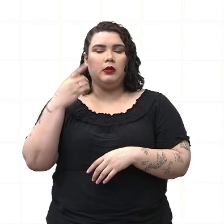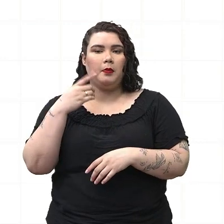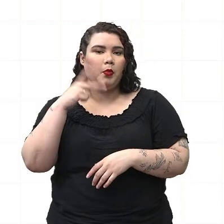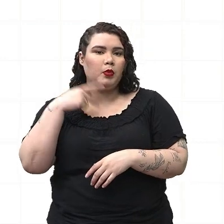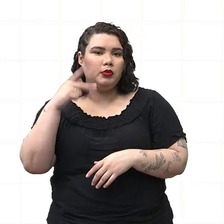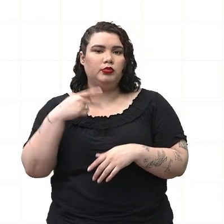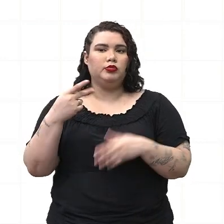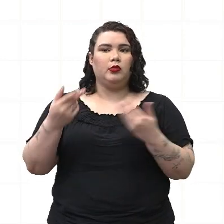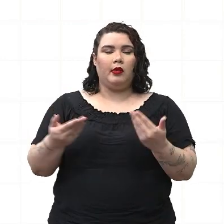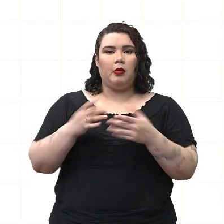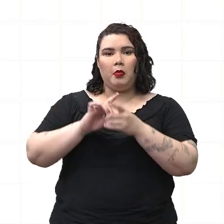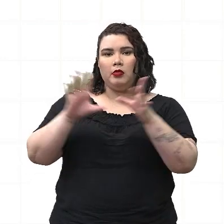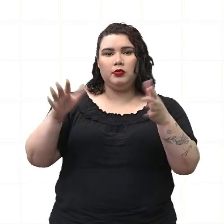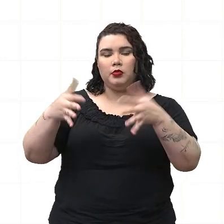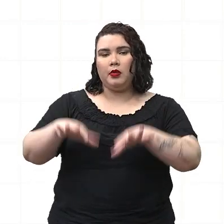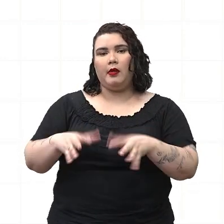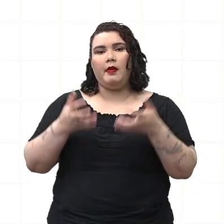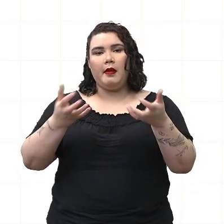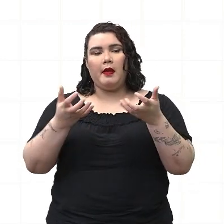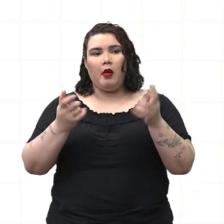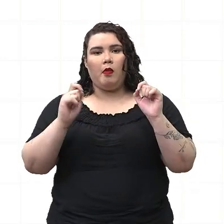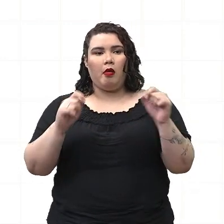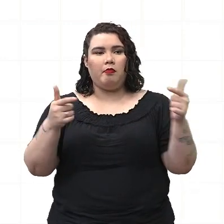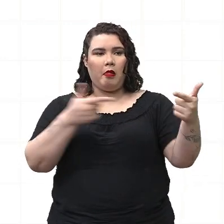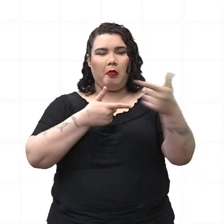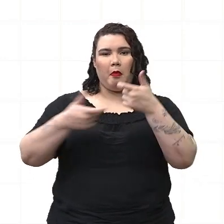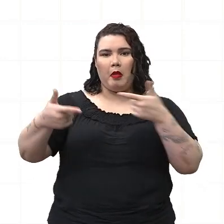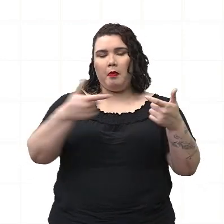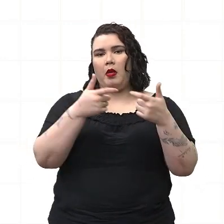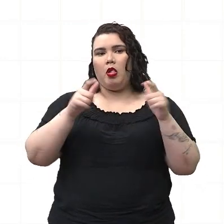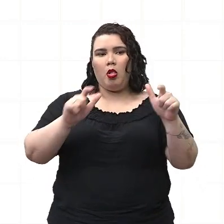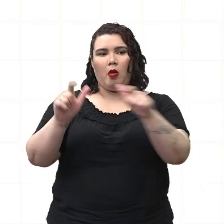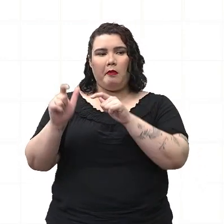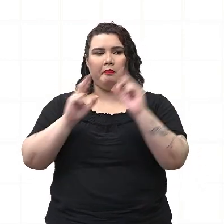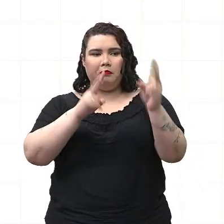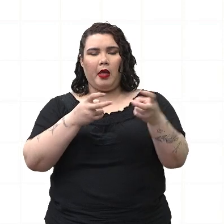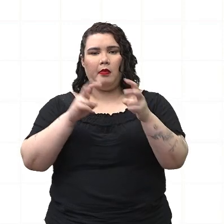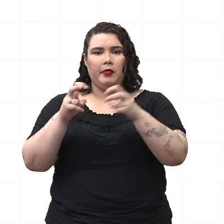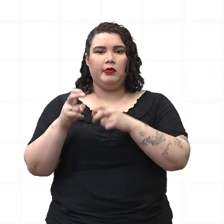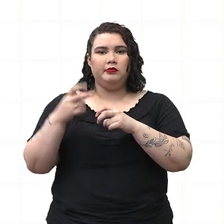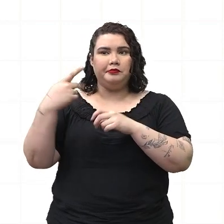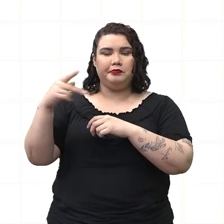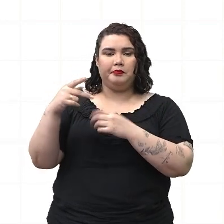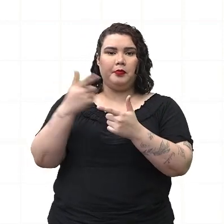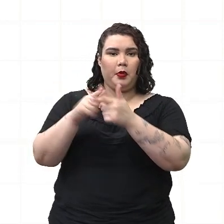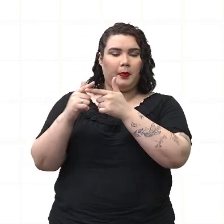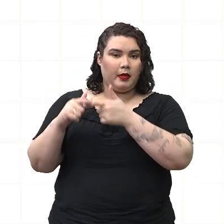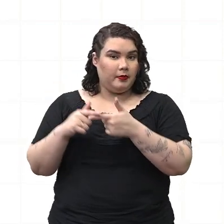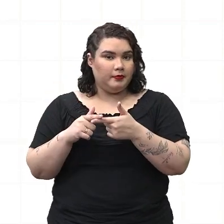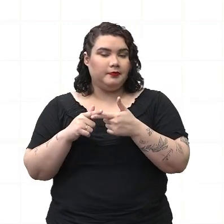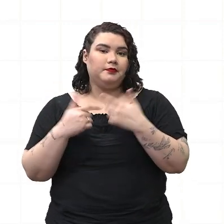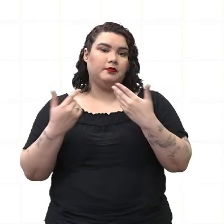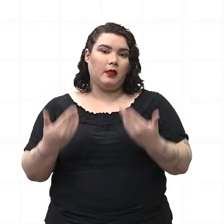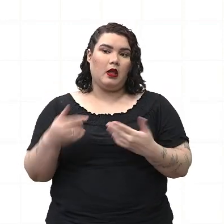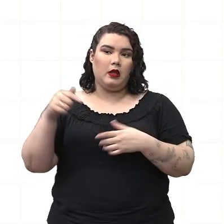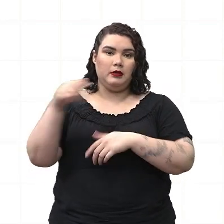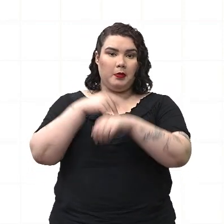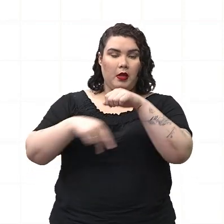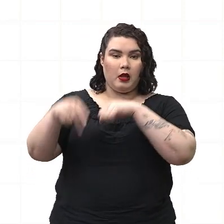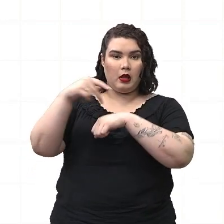estão enfrentando, estão querendo dominar determinadas áreas, e os motivos são deles. Segundo esses países que estão atacando,